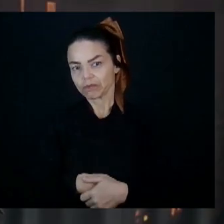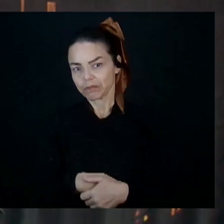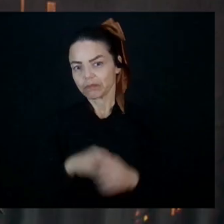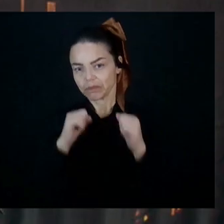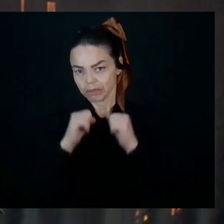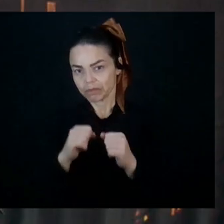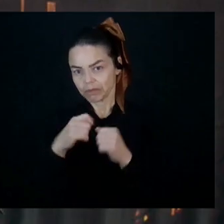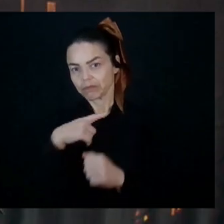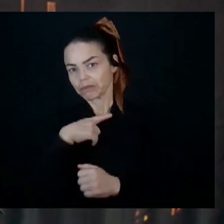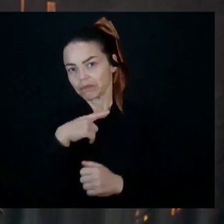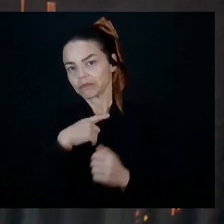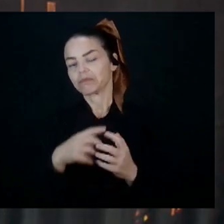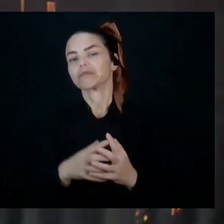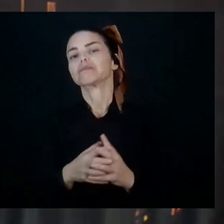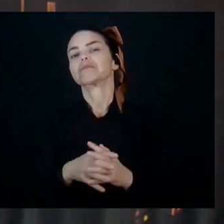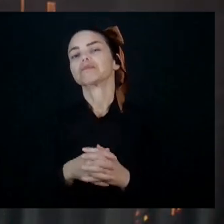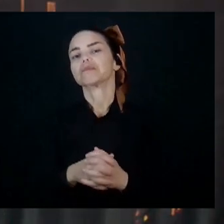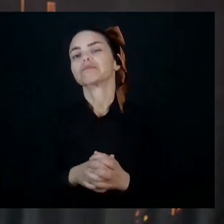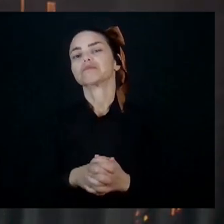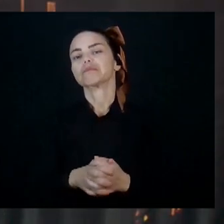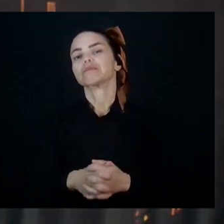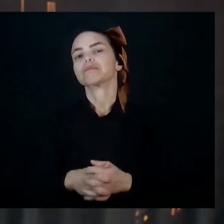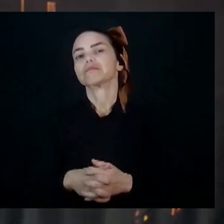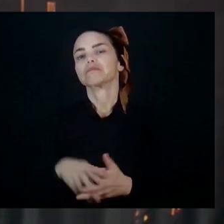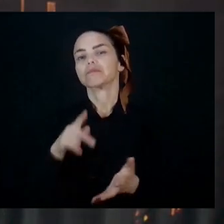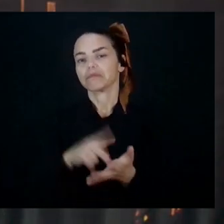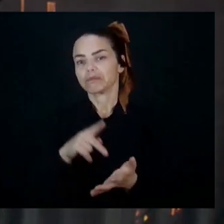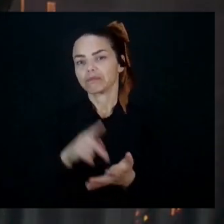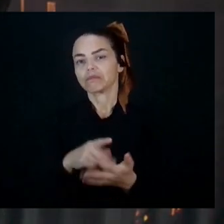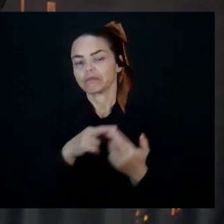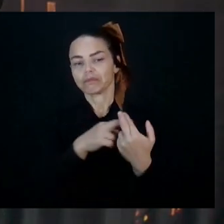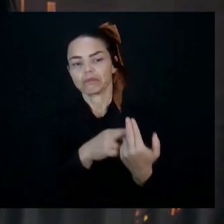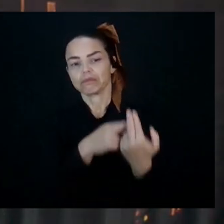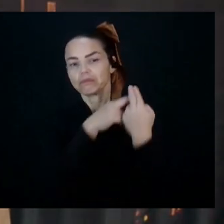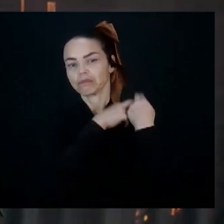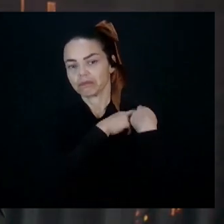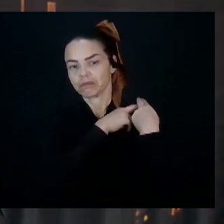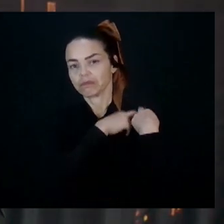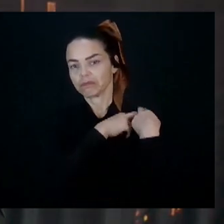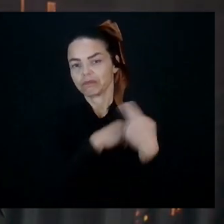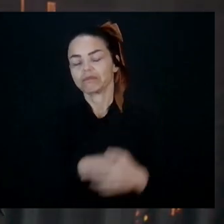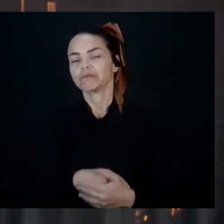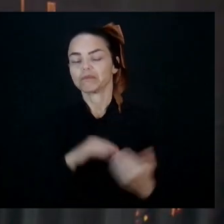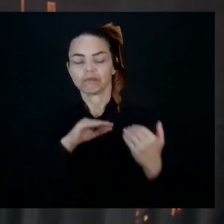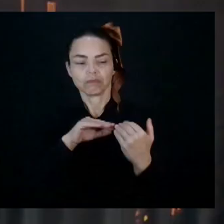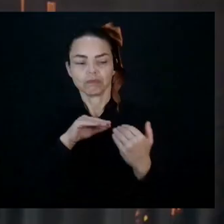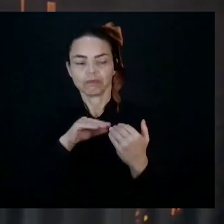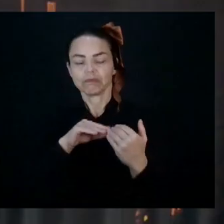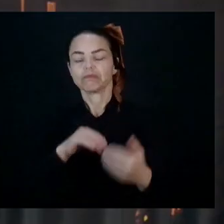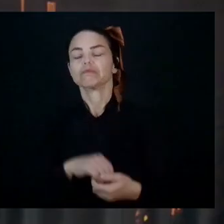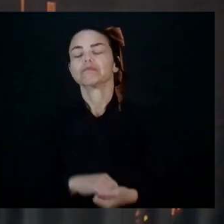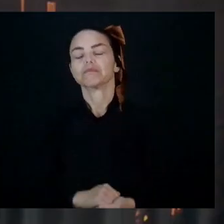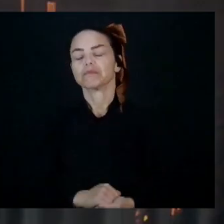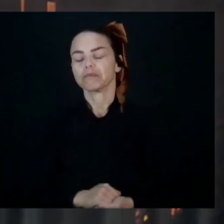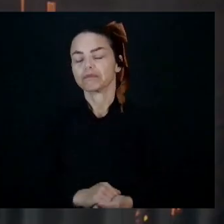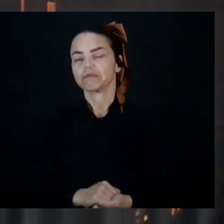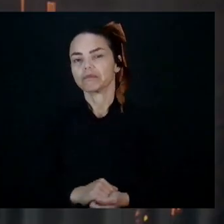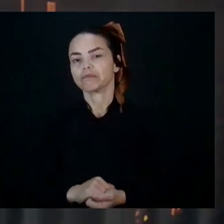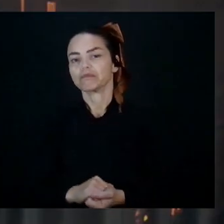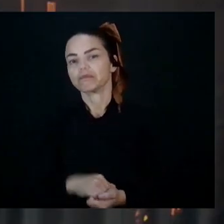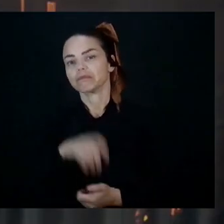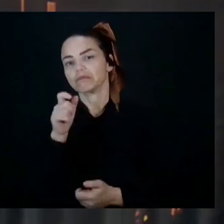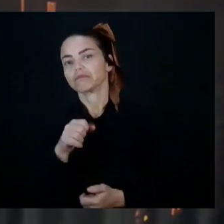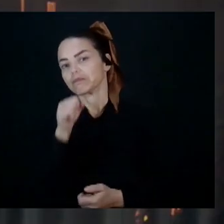existir, né? Desde que haja, de fato, uma responsabilidade também, né? Um consentimento, exatamente. Assim, essa pessoa idosa, ela